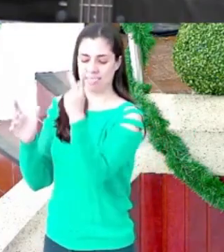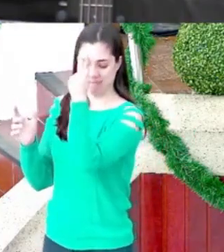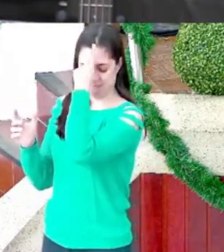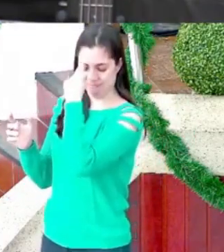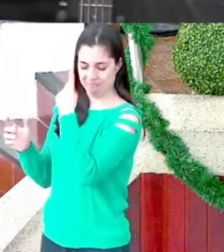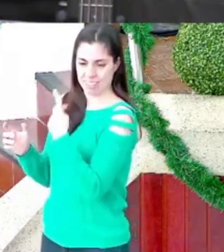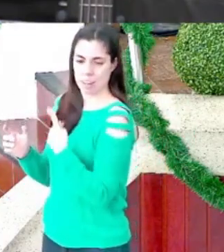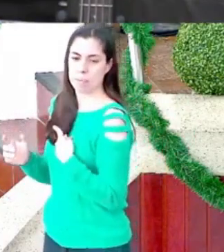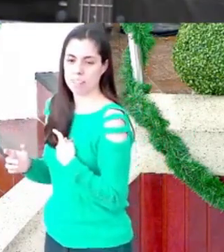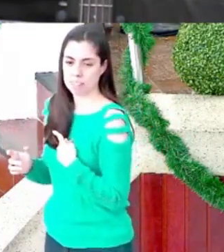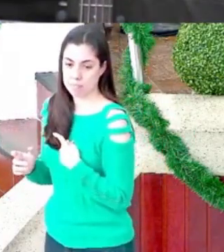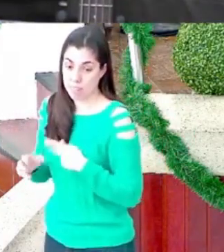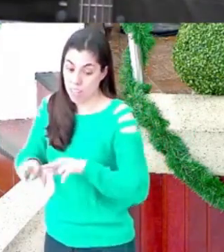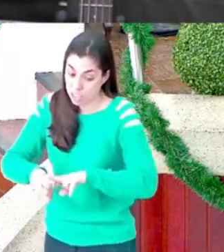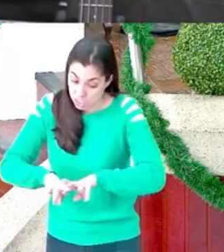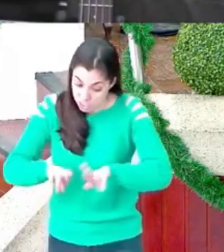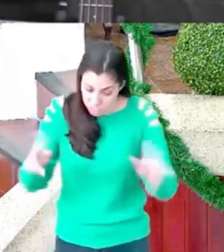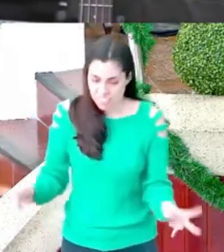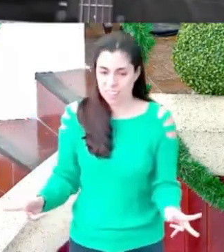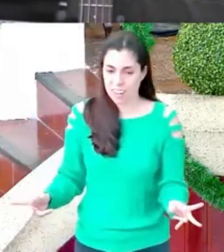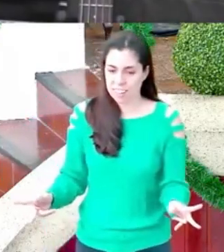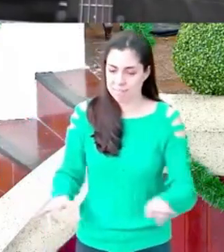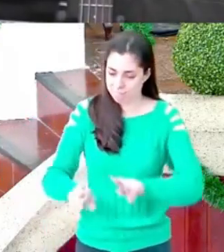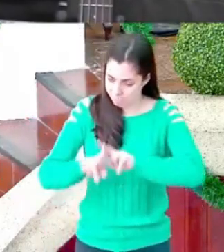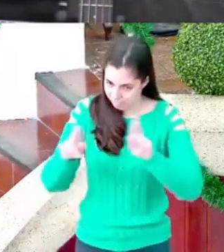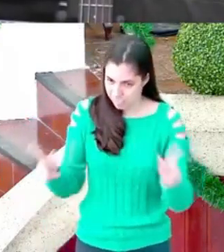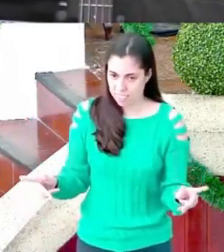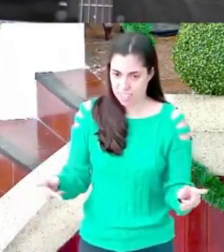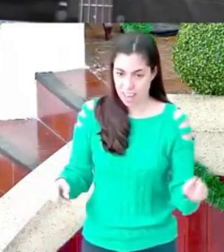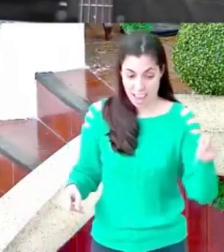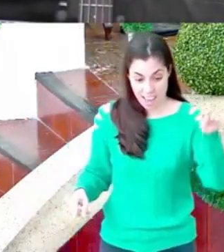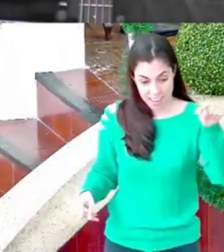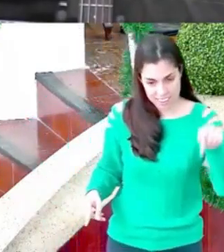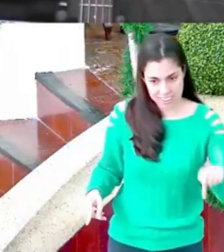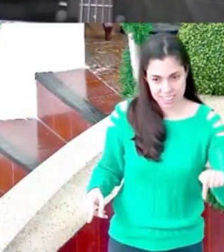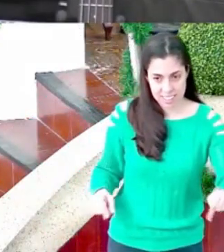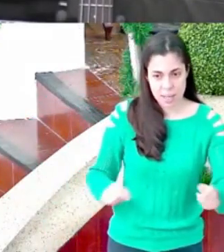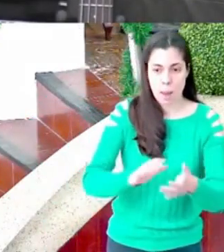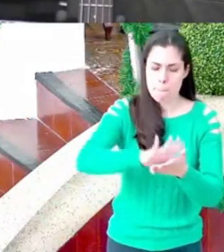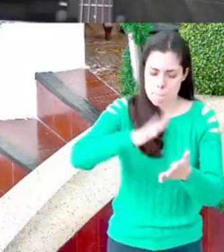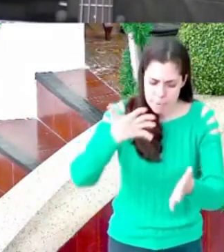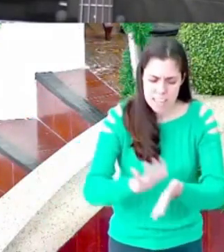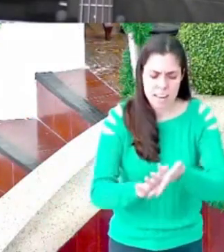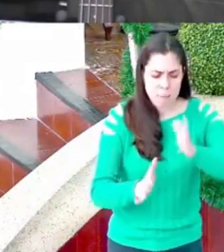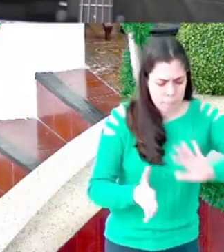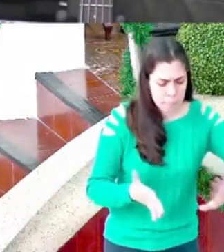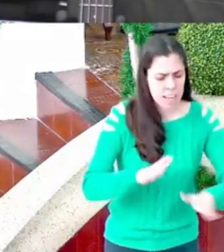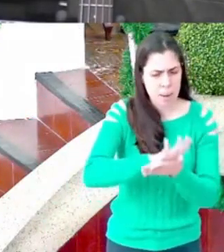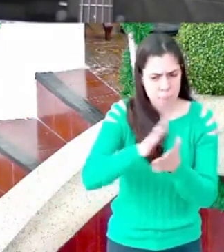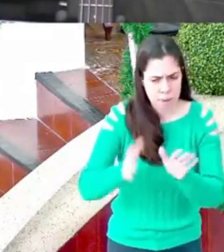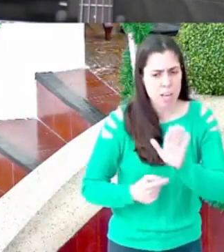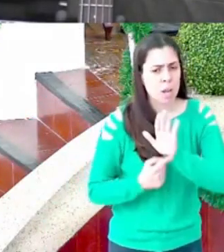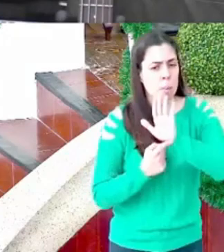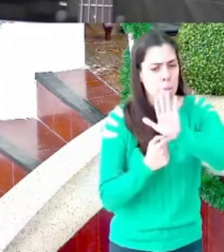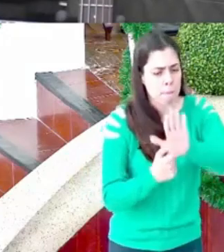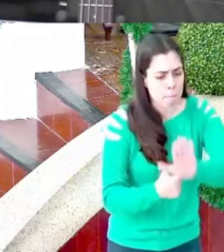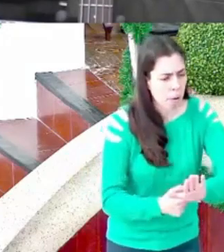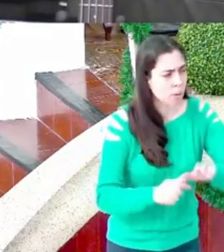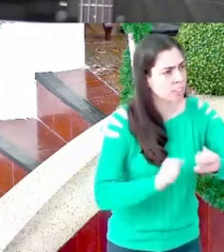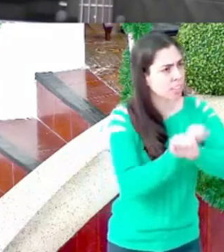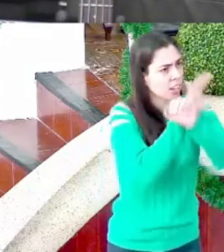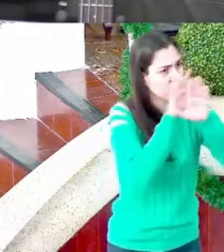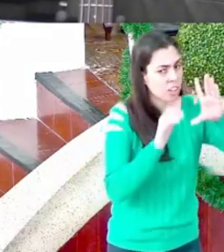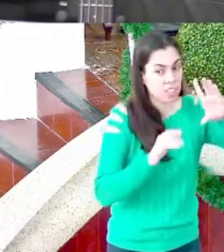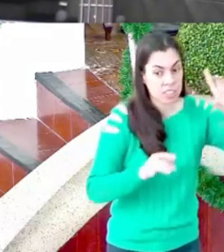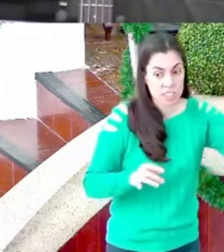Portanto, quando você estiver tentado a esconder que você é crente, brilhe. Quando você for tentado a se